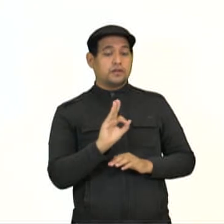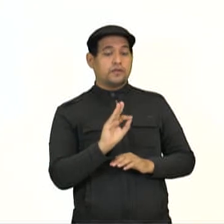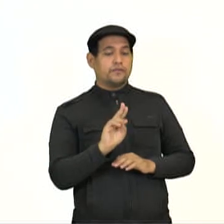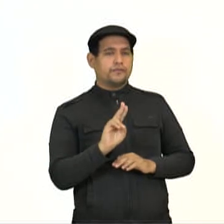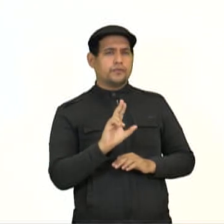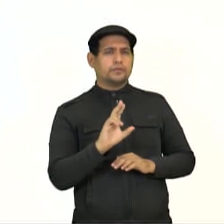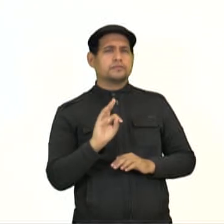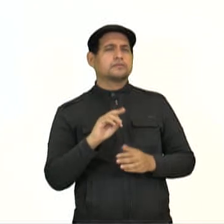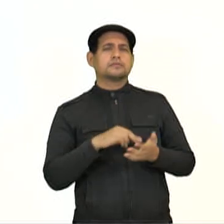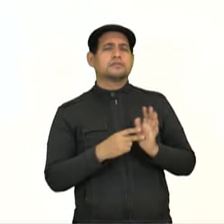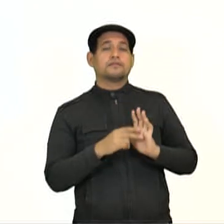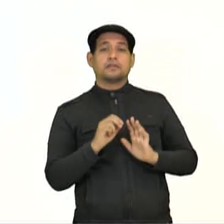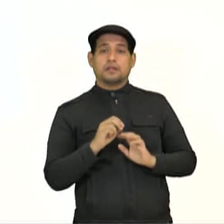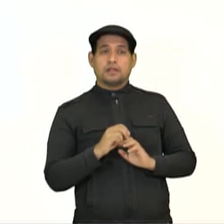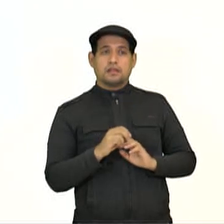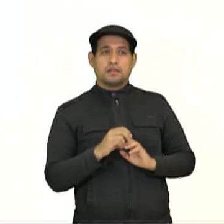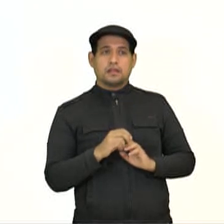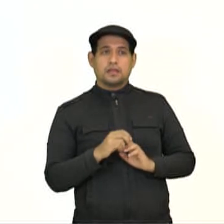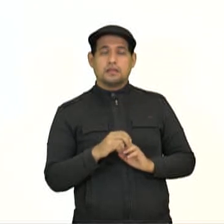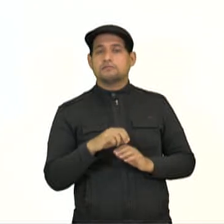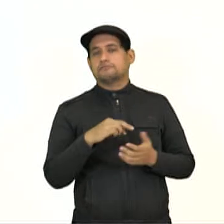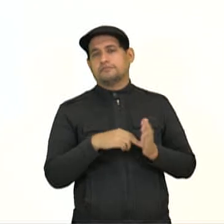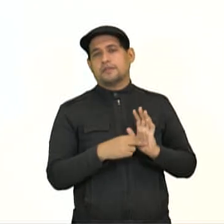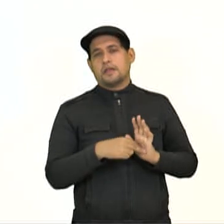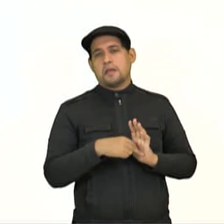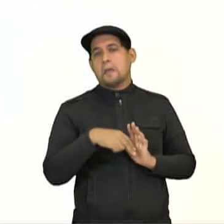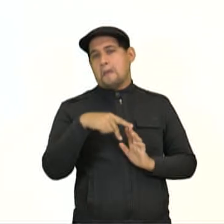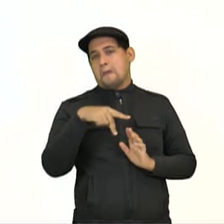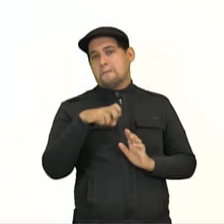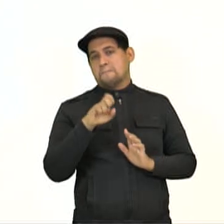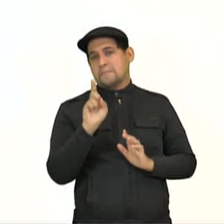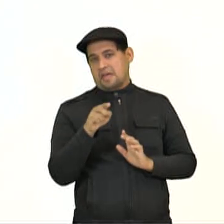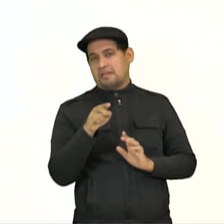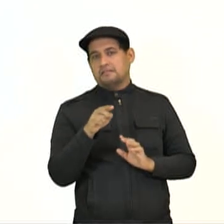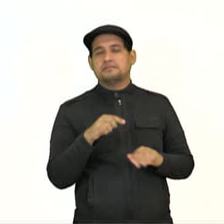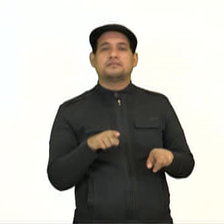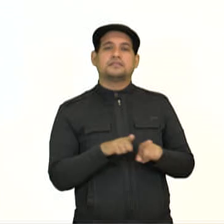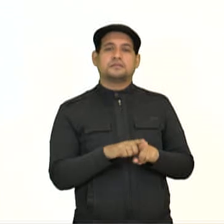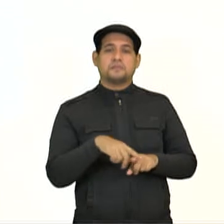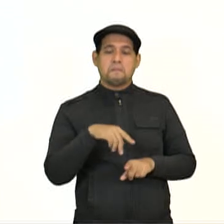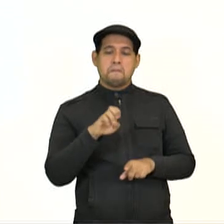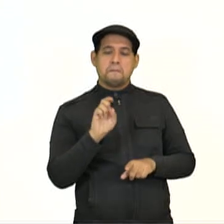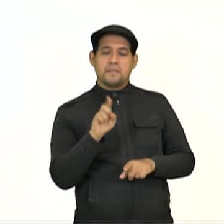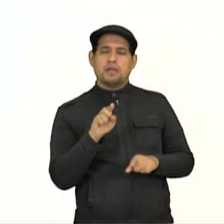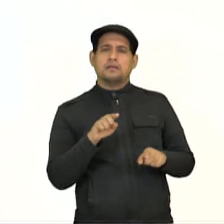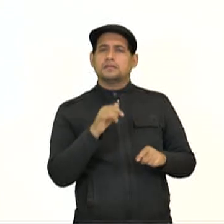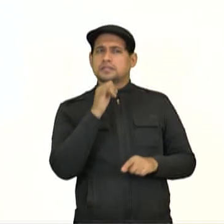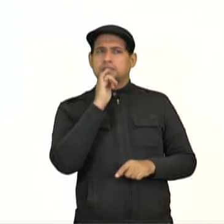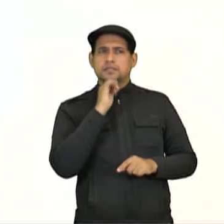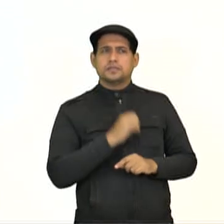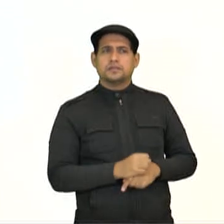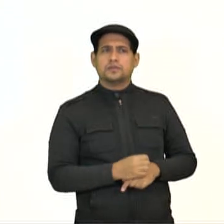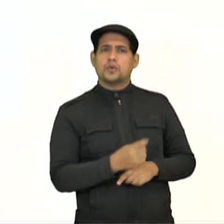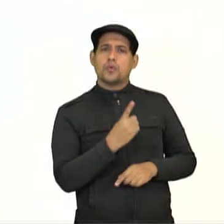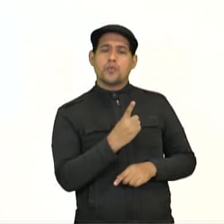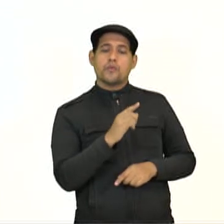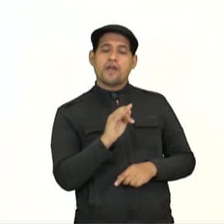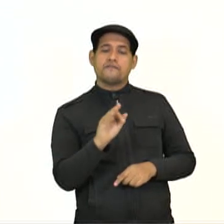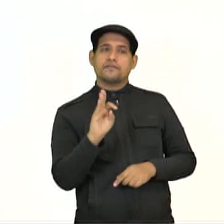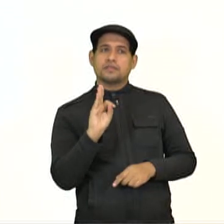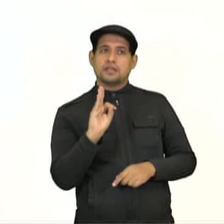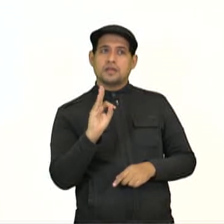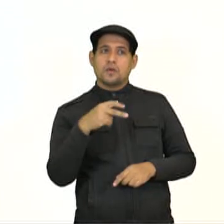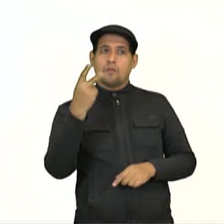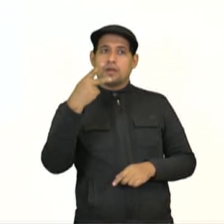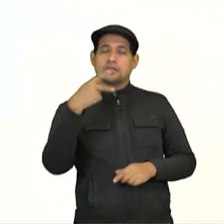que significa pé em português, ou seja, um foot quadrado,